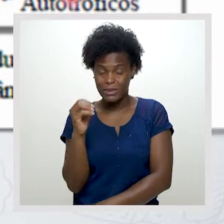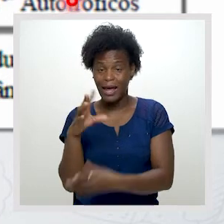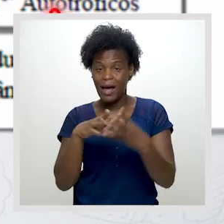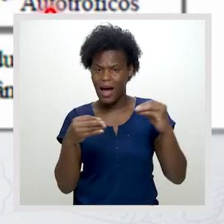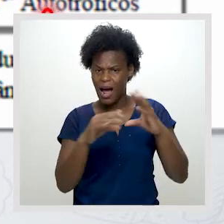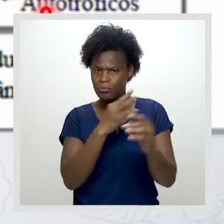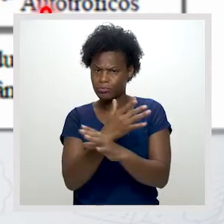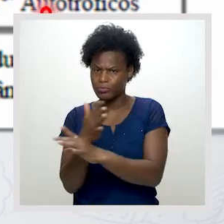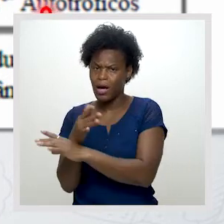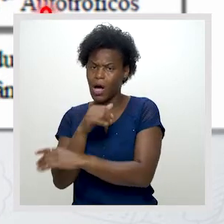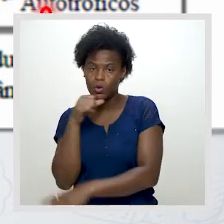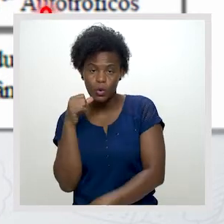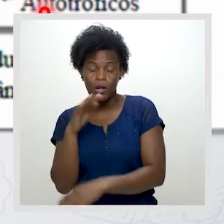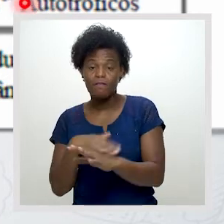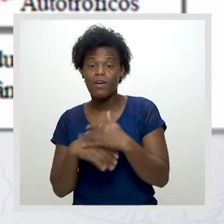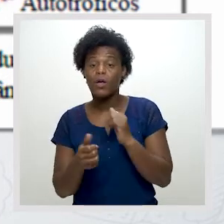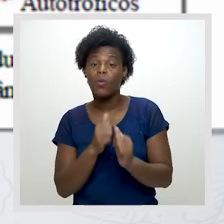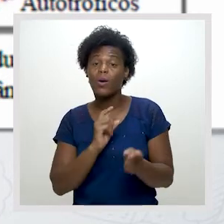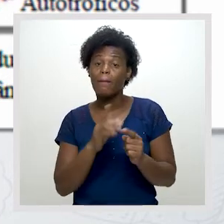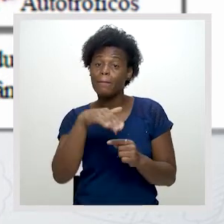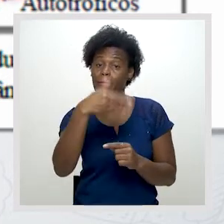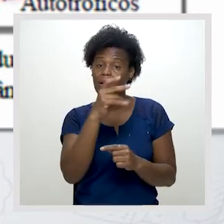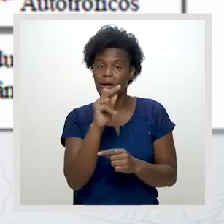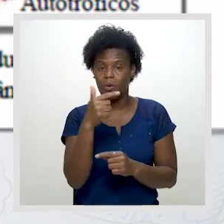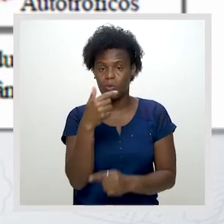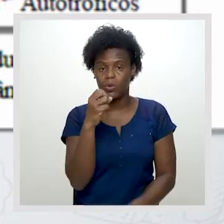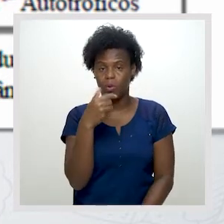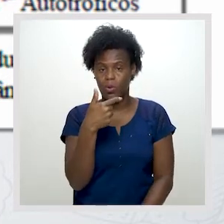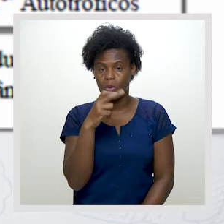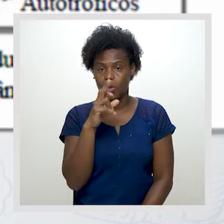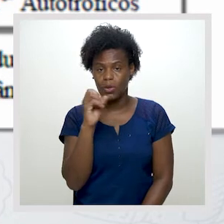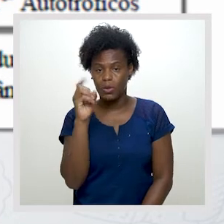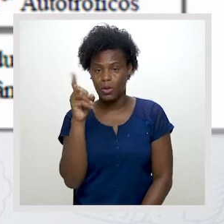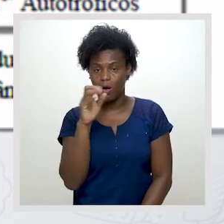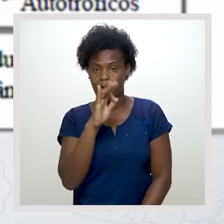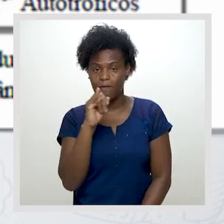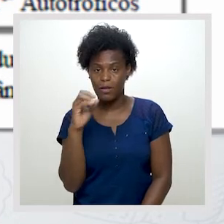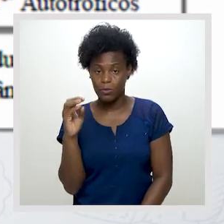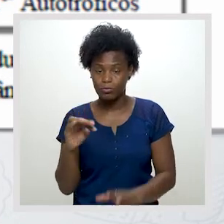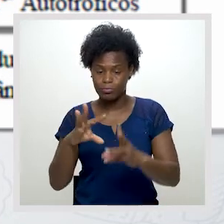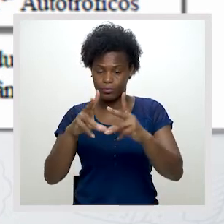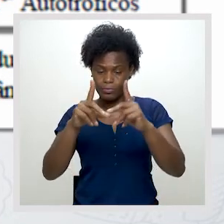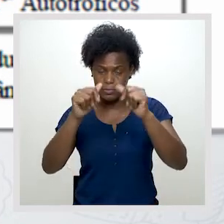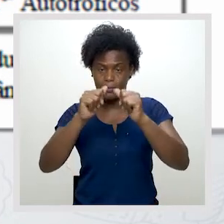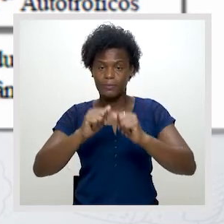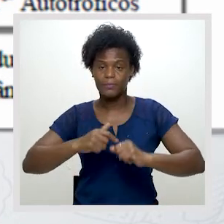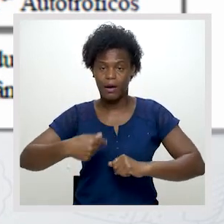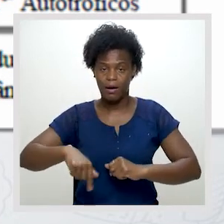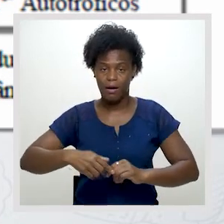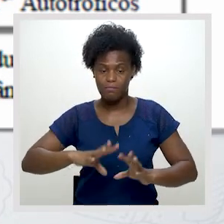os primeiros heterotróficos evoluíram. Houve uma evolução.